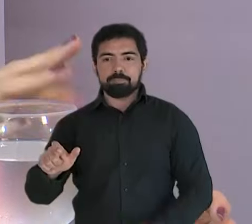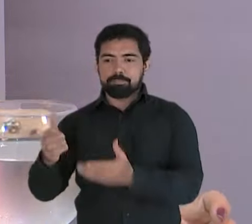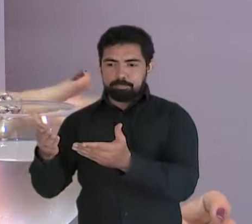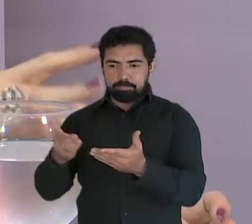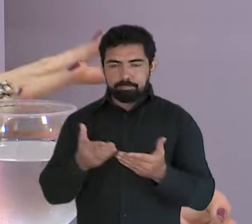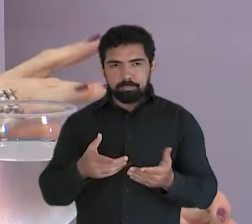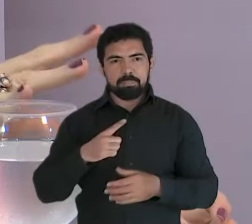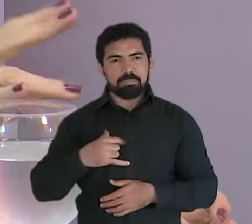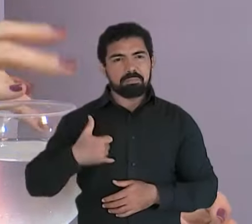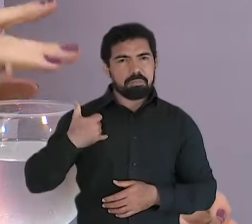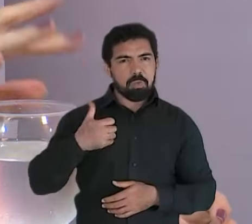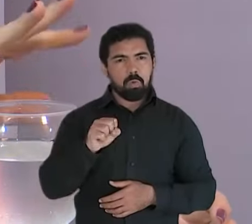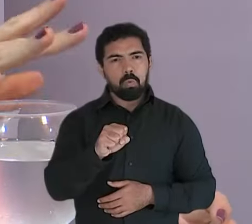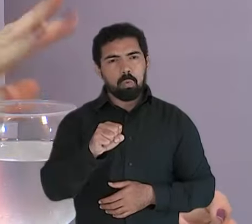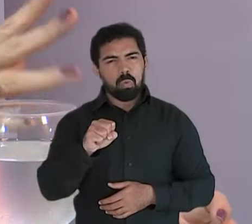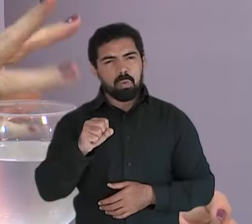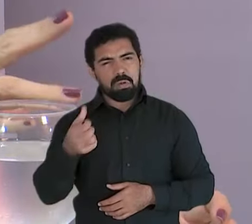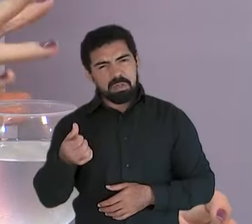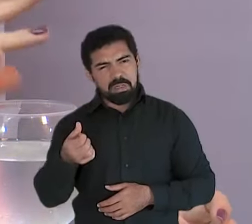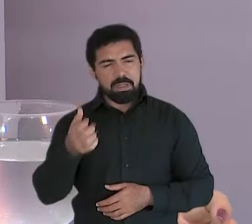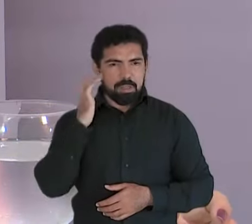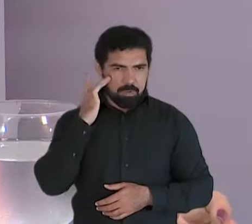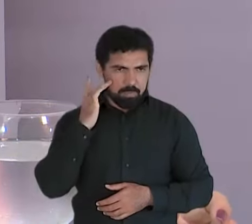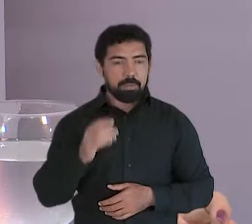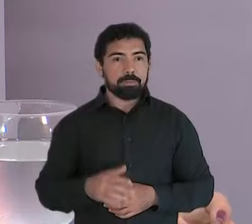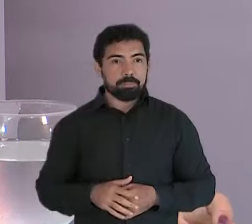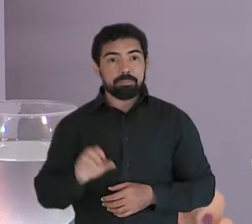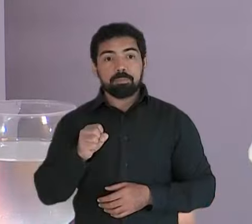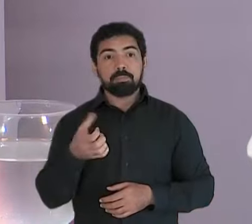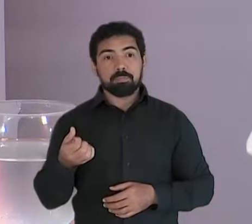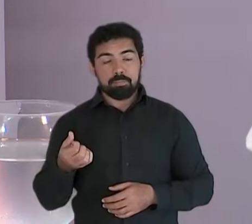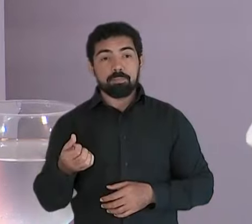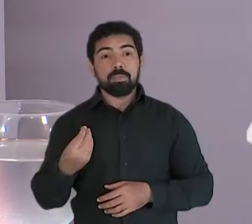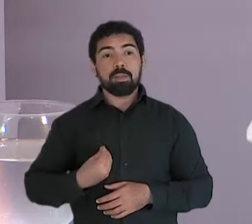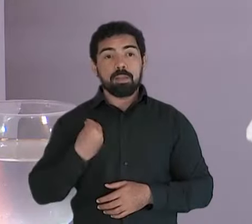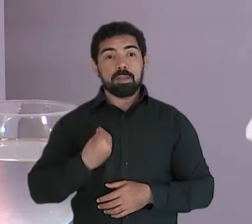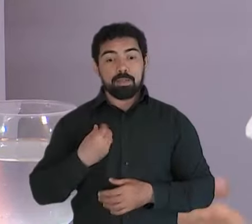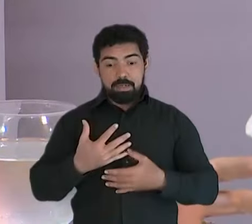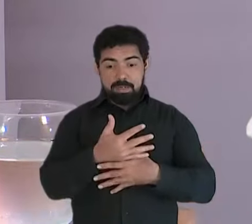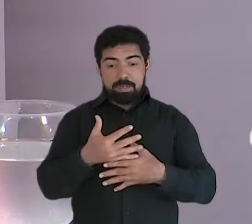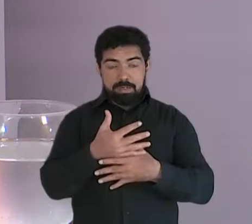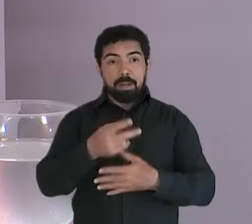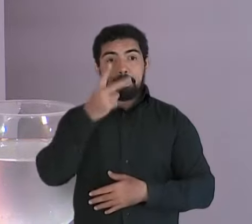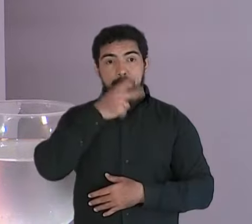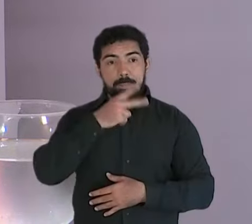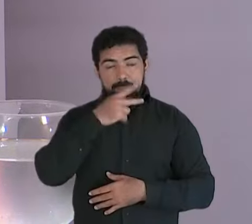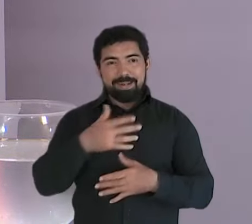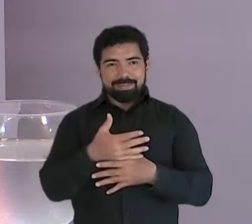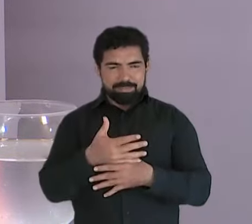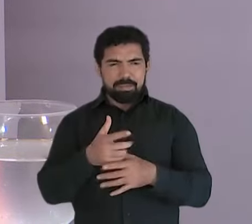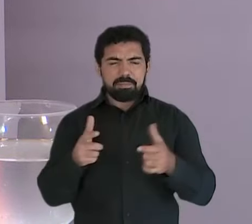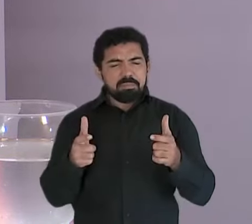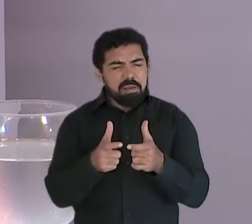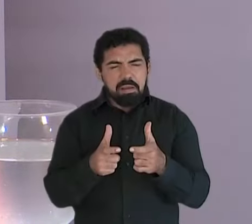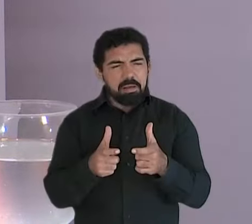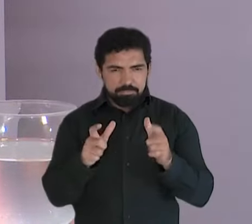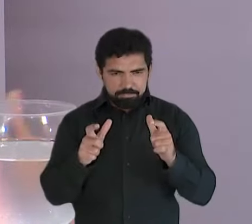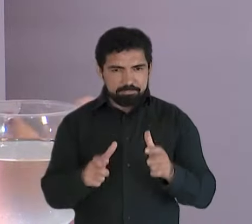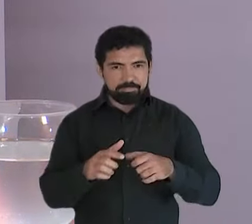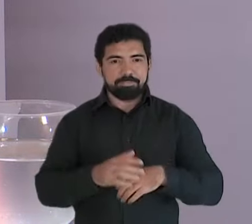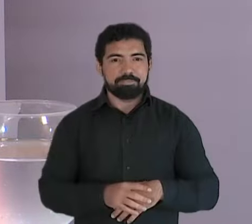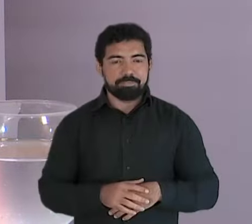ele tinha seus 80 e poucos anos, 86 anos, se eu não me engano. E ele morava numa cidade, que era a mesma cidade, uma cidade bem pequena. E